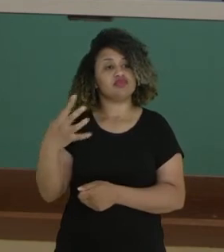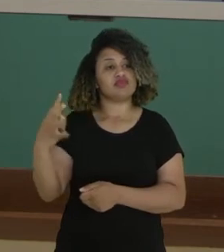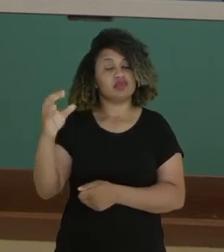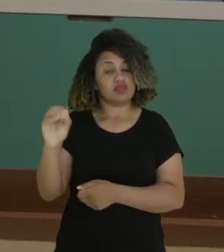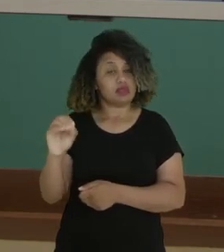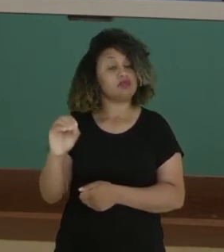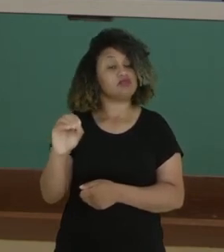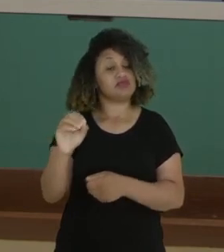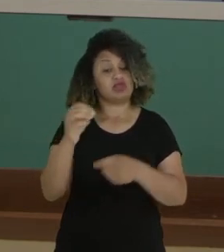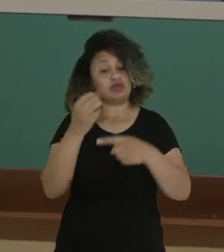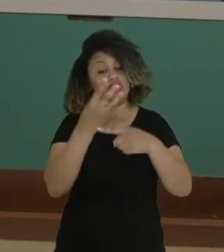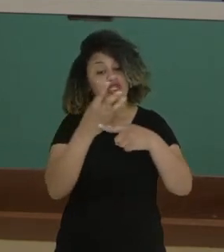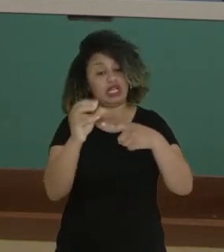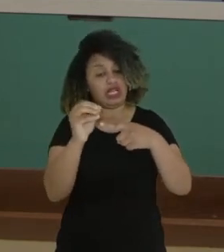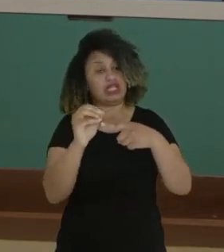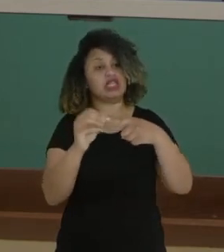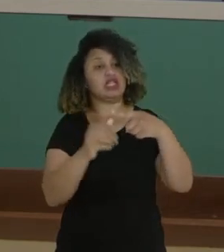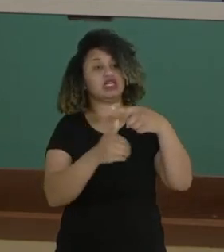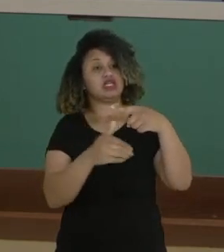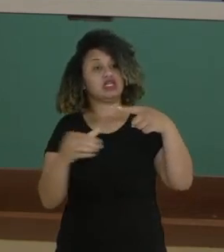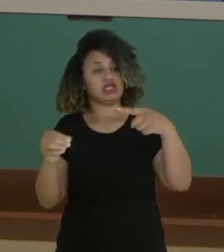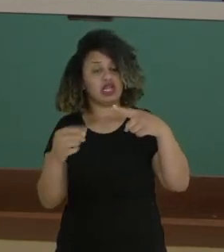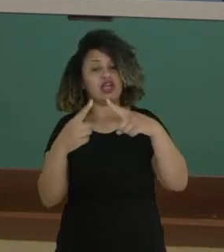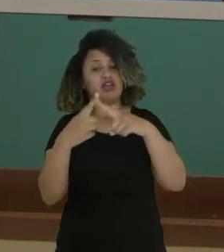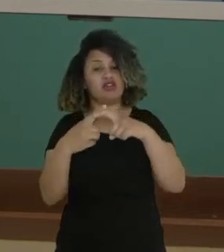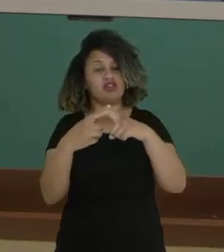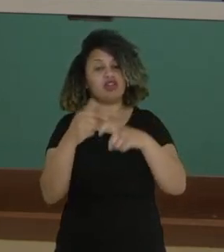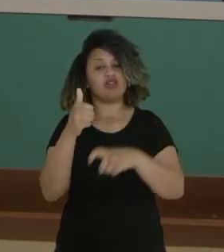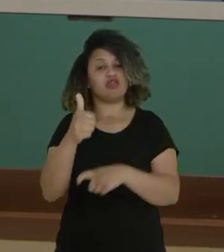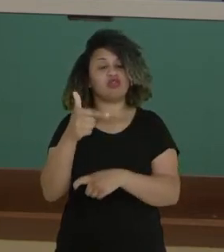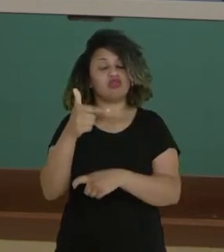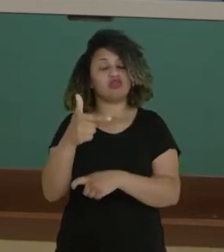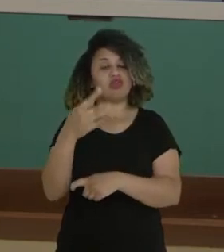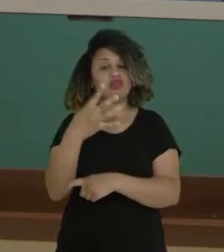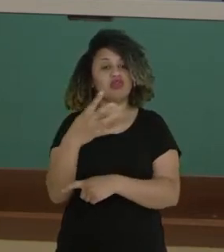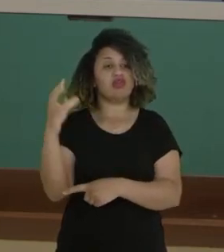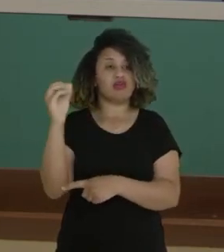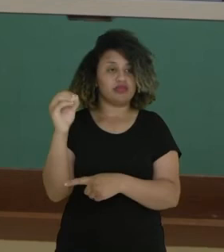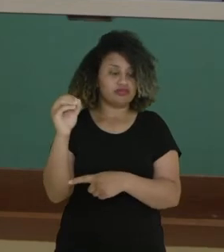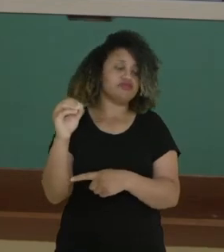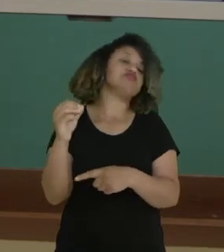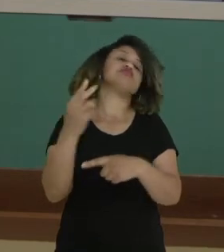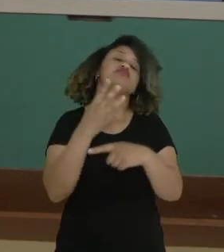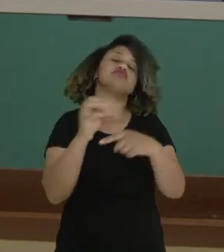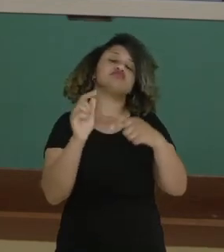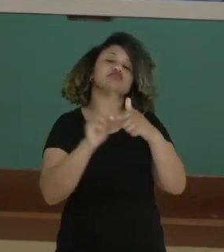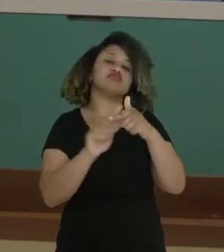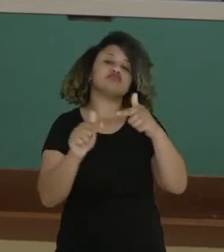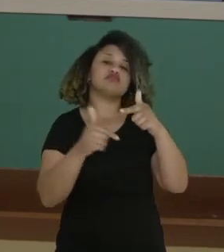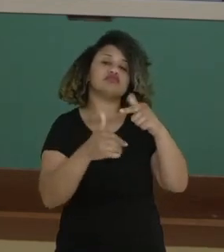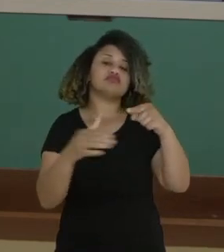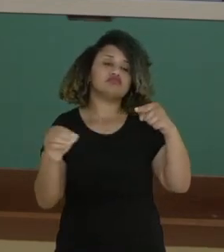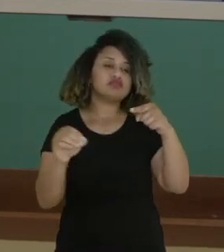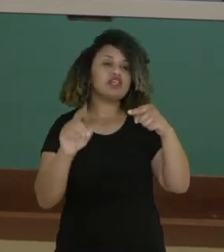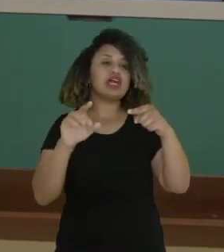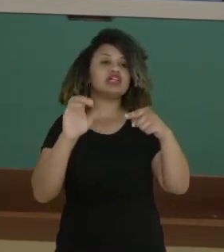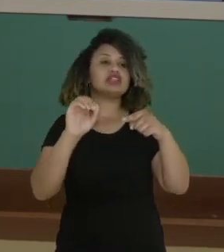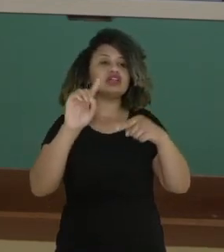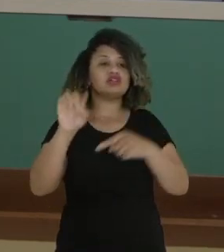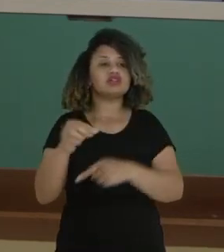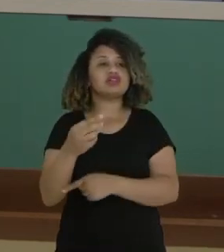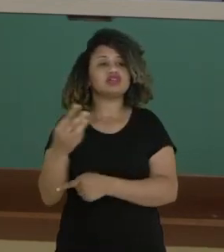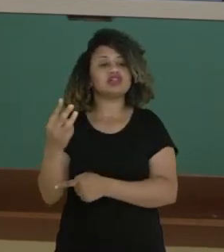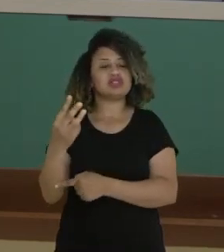100, então por 100 vezes 240. 30 dividido por 100 é 0,3